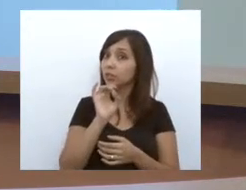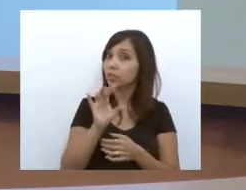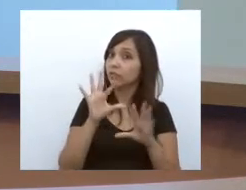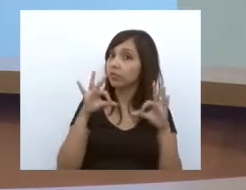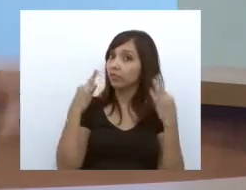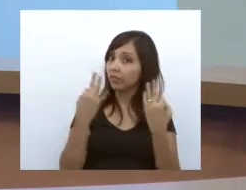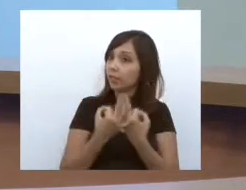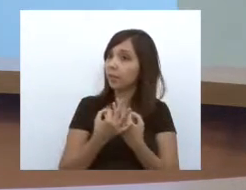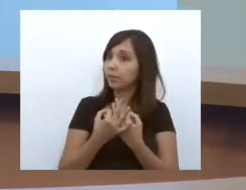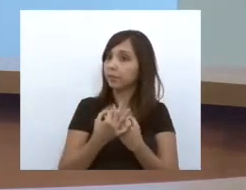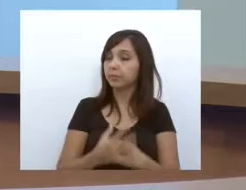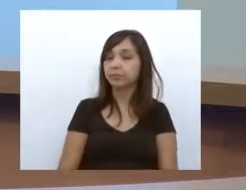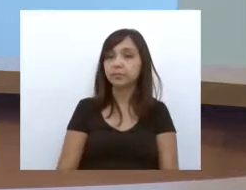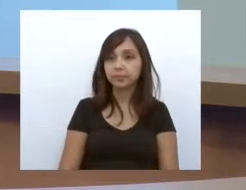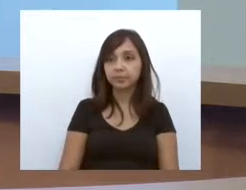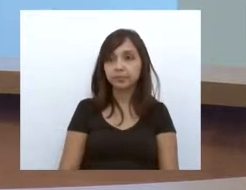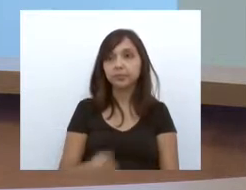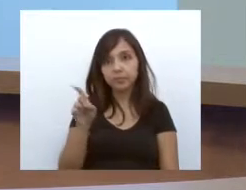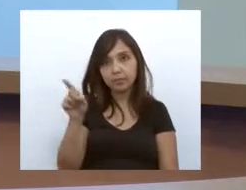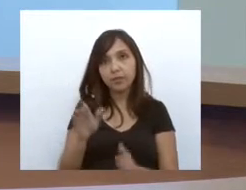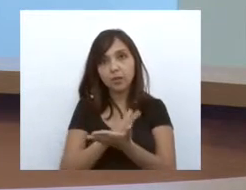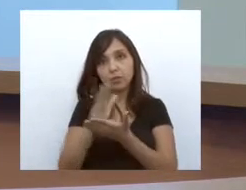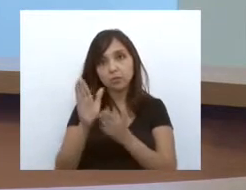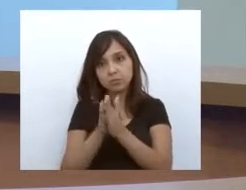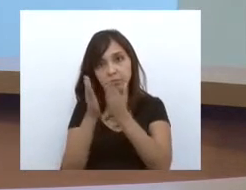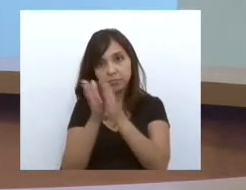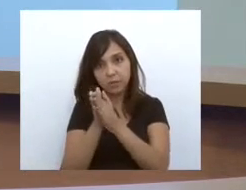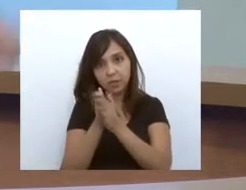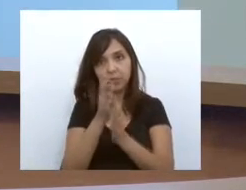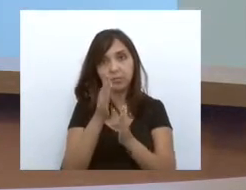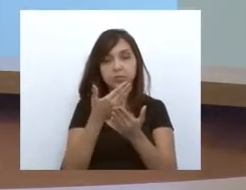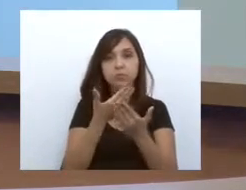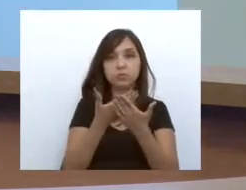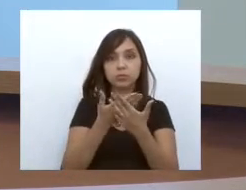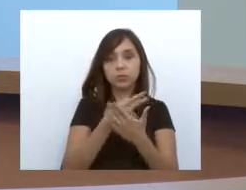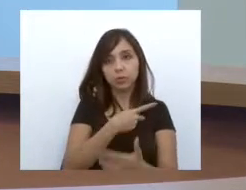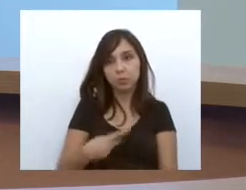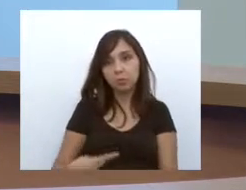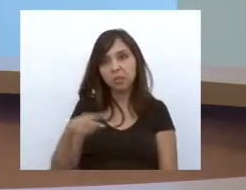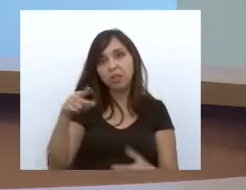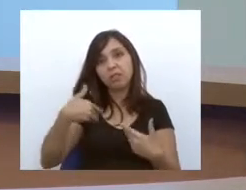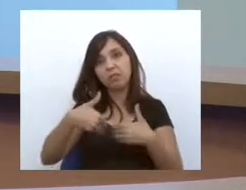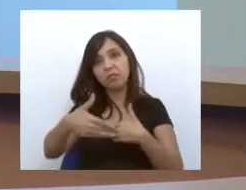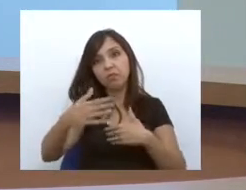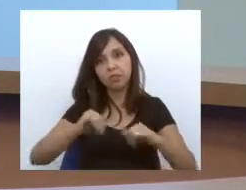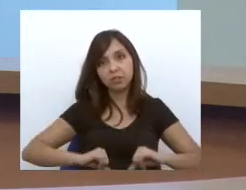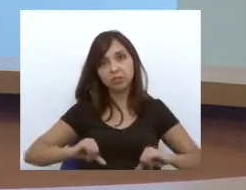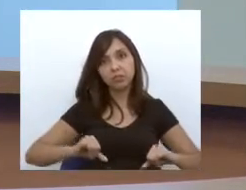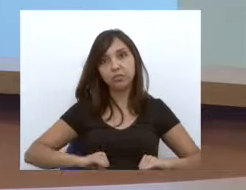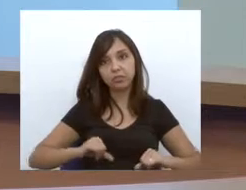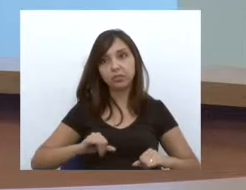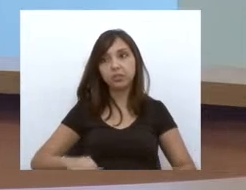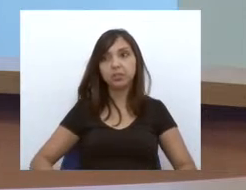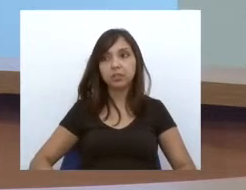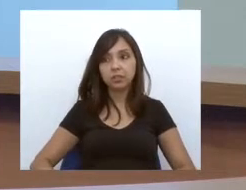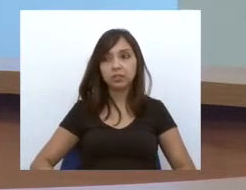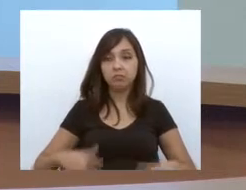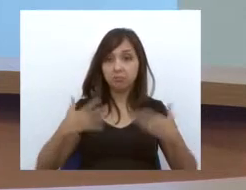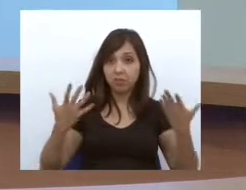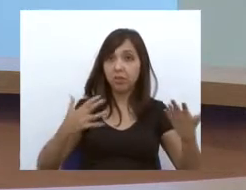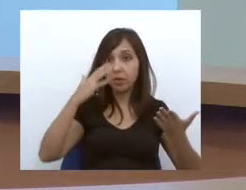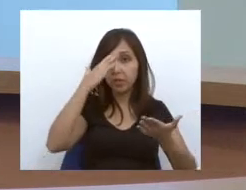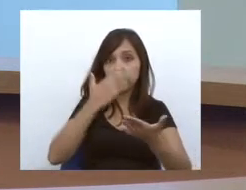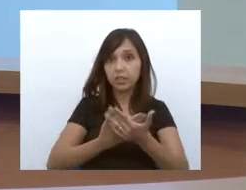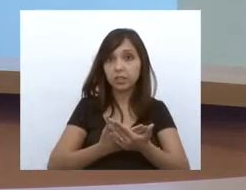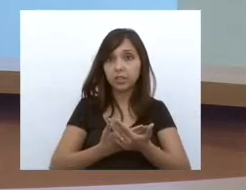famílias mais pobres que frequentam a escola pública vão sofrer com todas essas mudanças. Então, eu acredito que